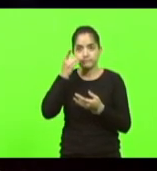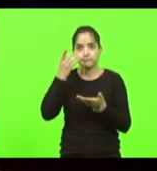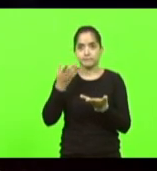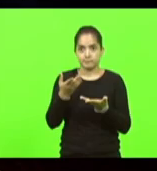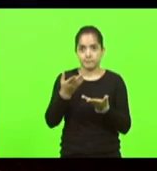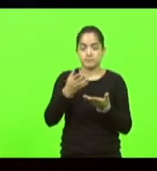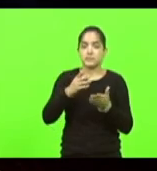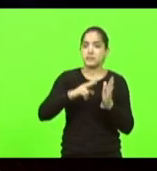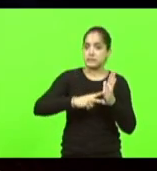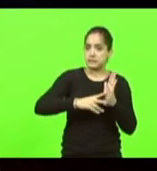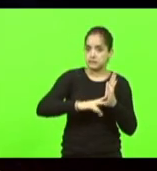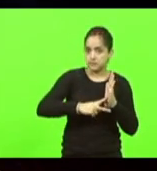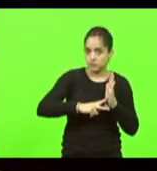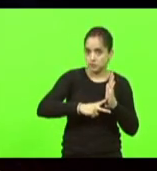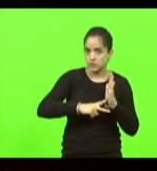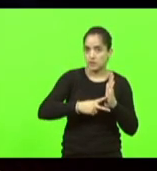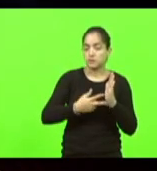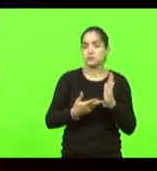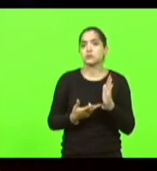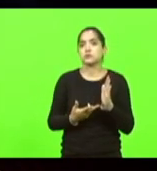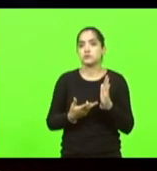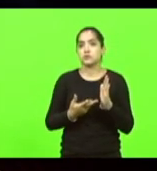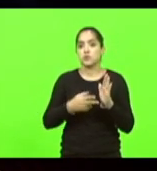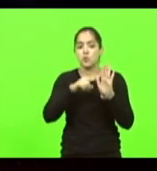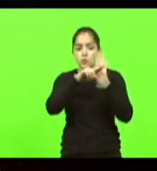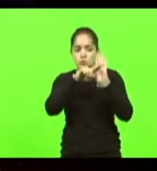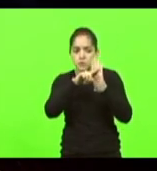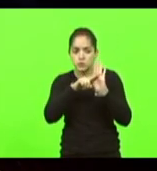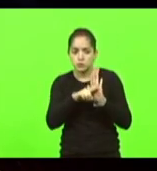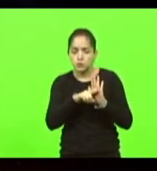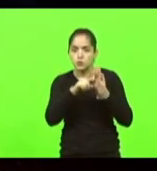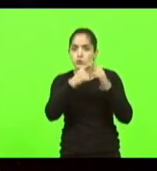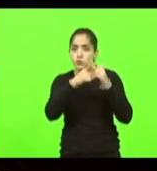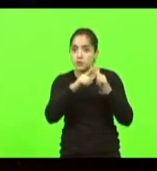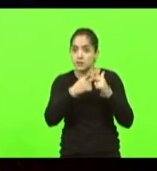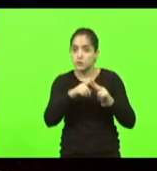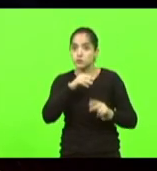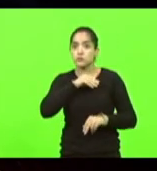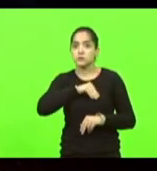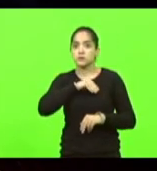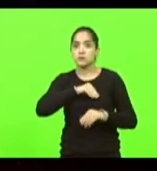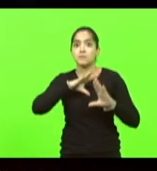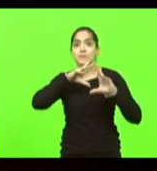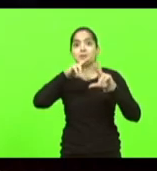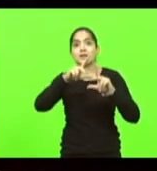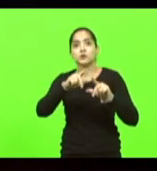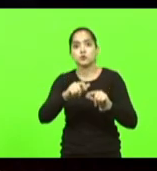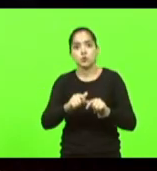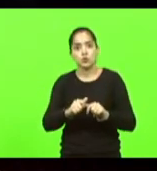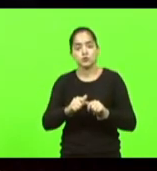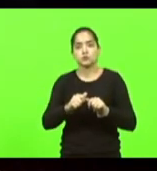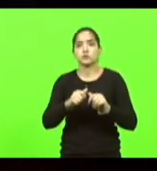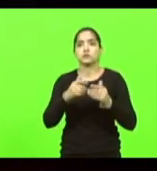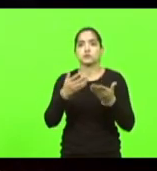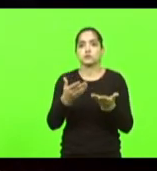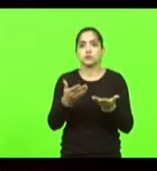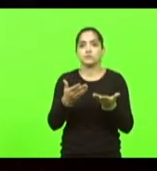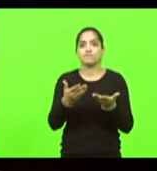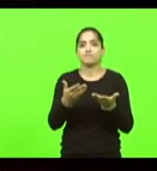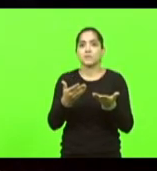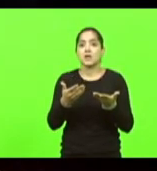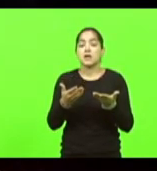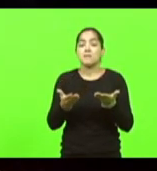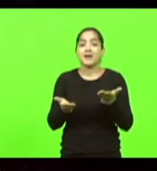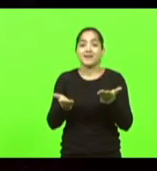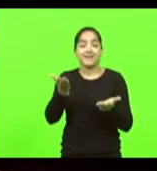de Sindicatos em um estudo de reajuste salarial para todas as categorias como forma de